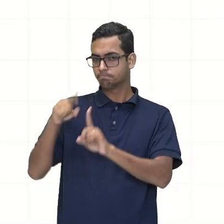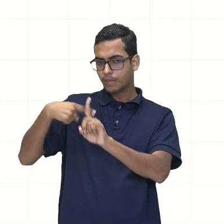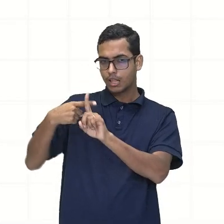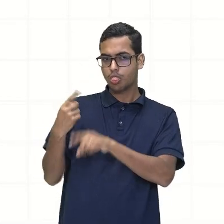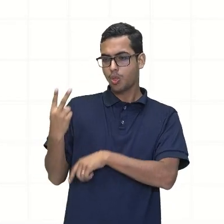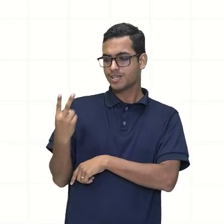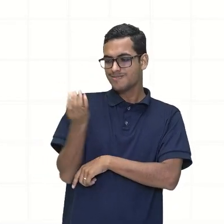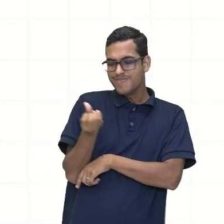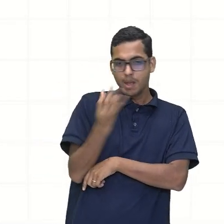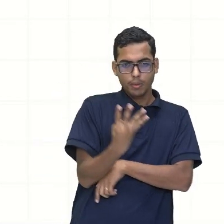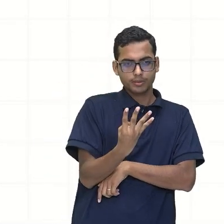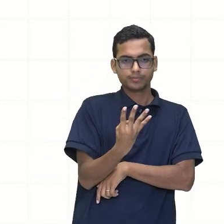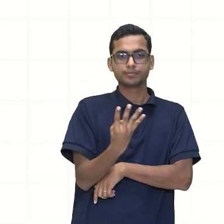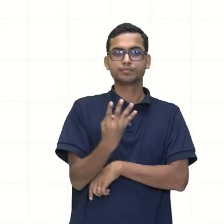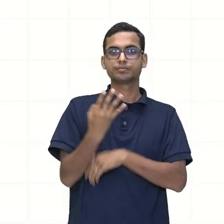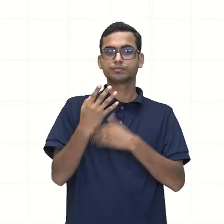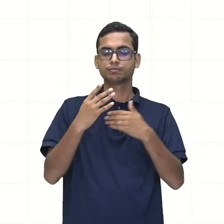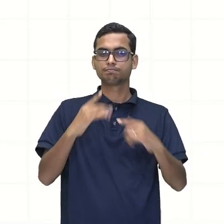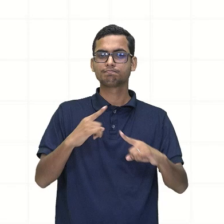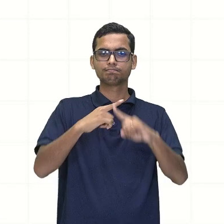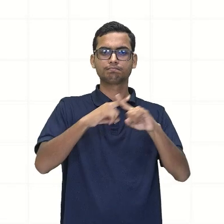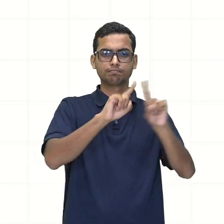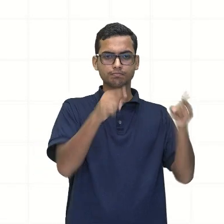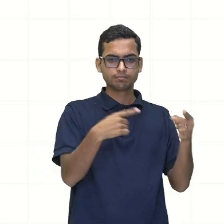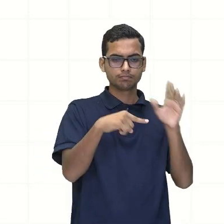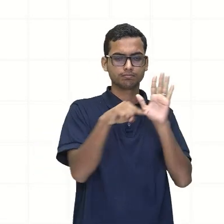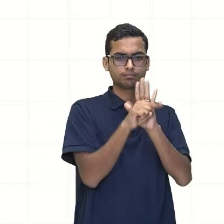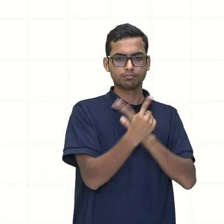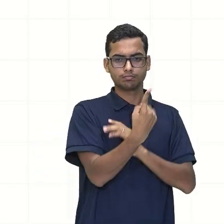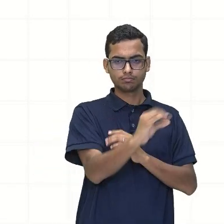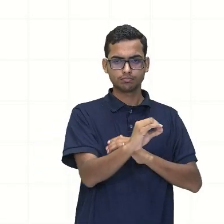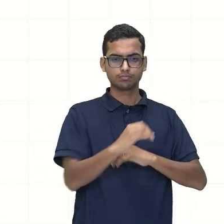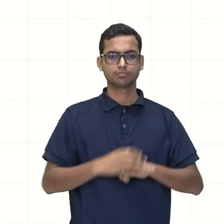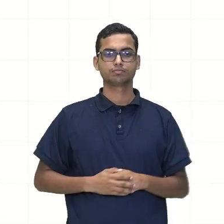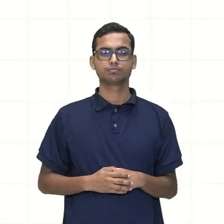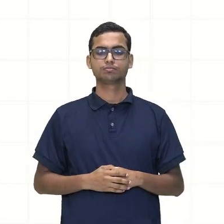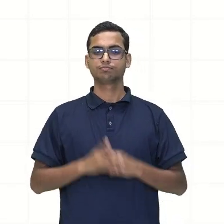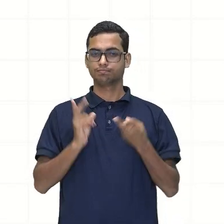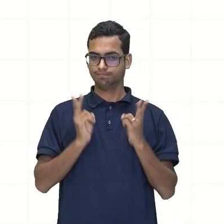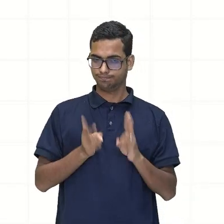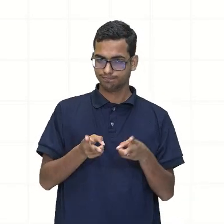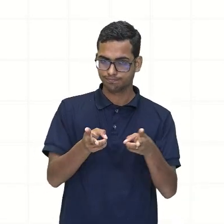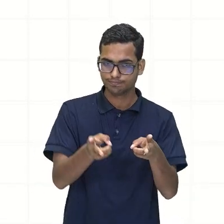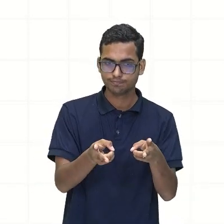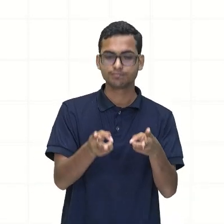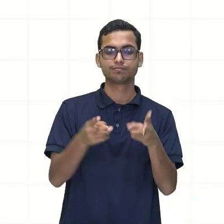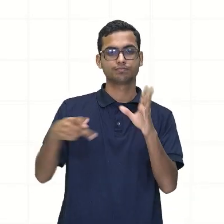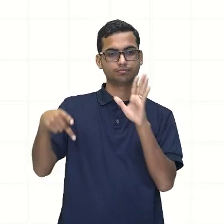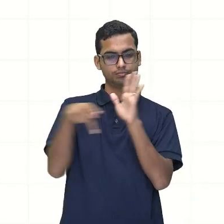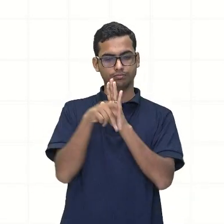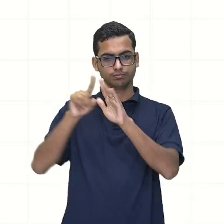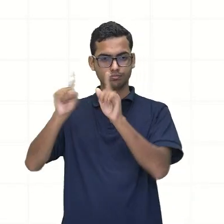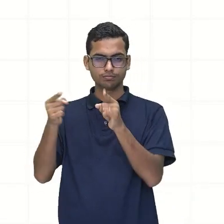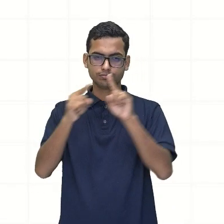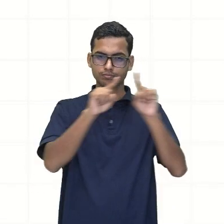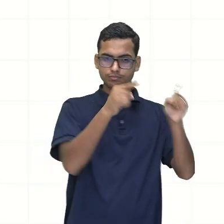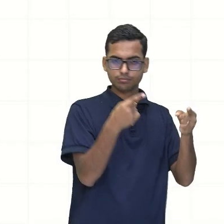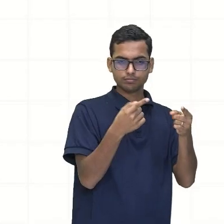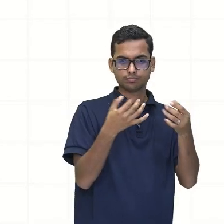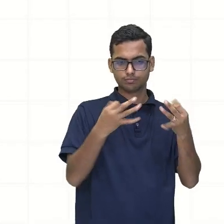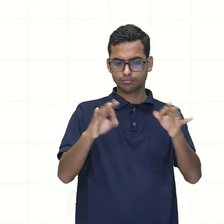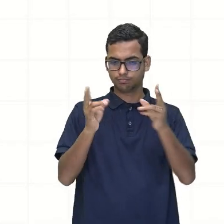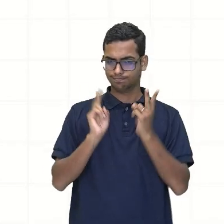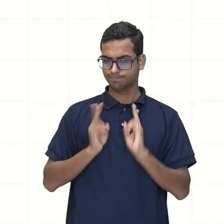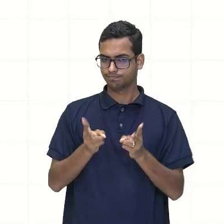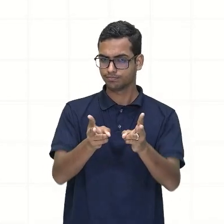gente multiplicar pelo menos 10. Por isso que ainda está tudo entre parênteses. Agora,